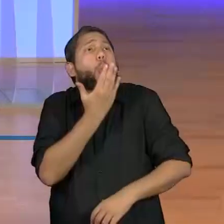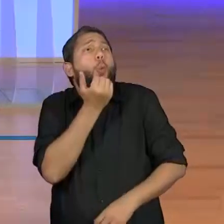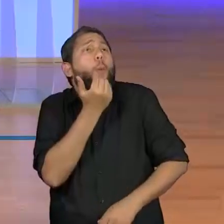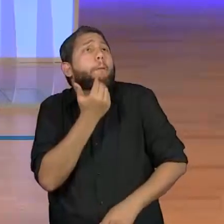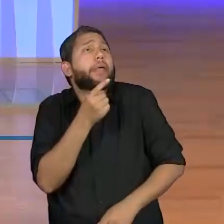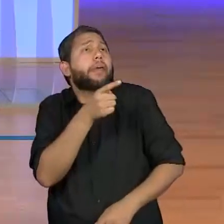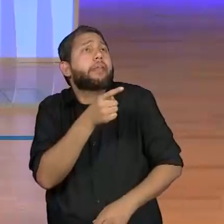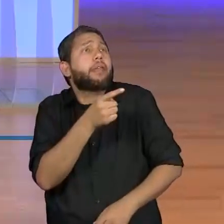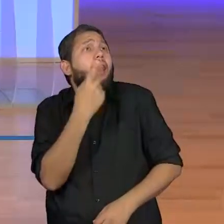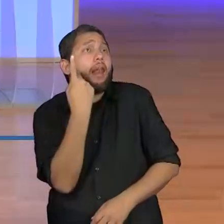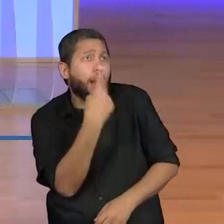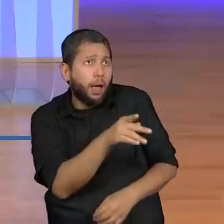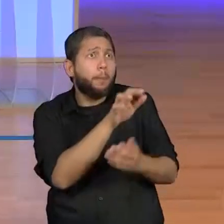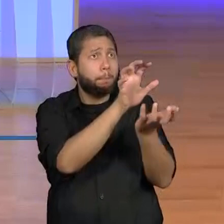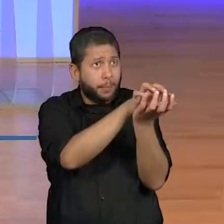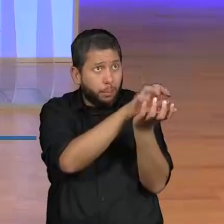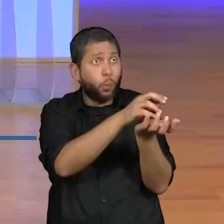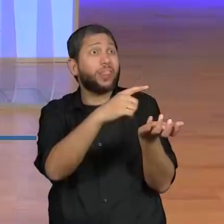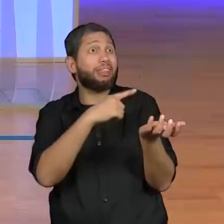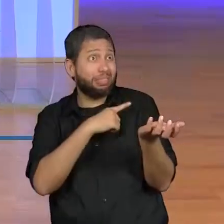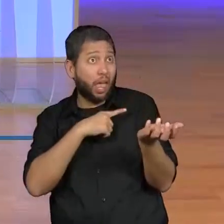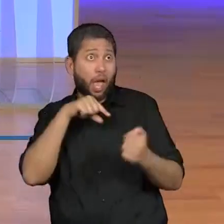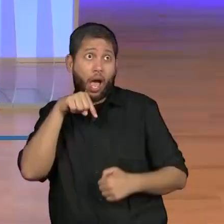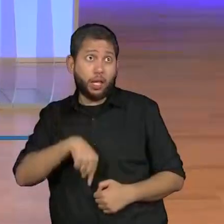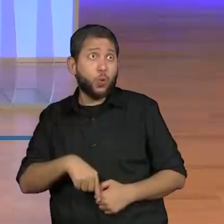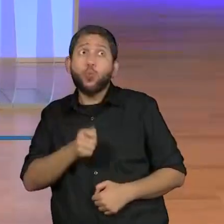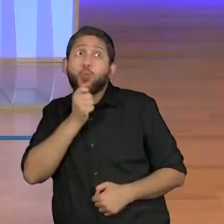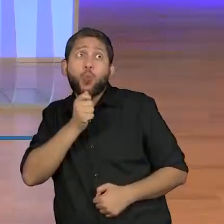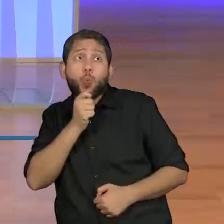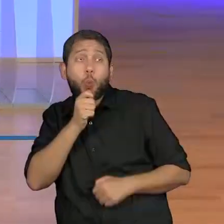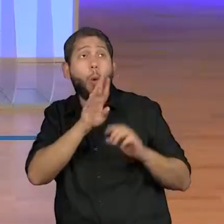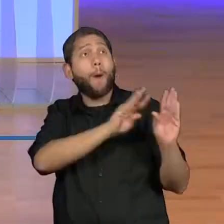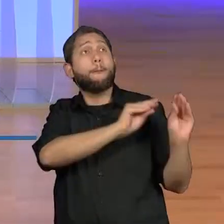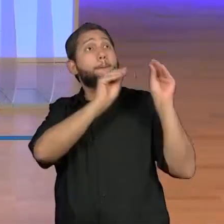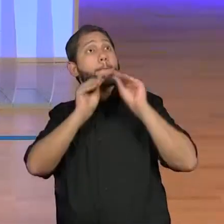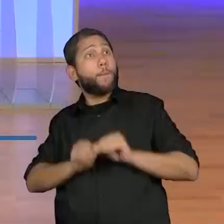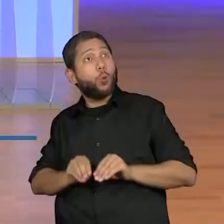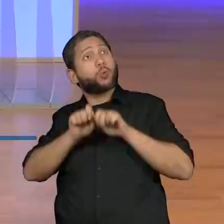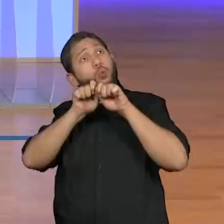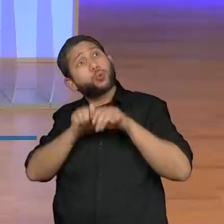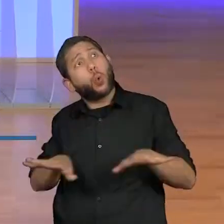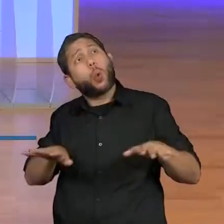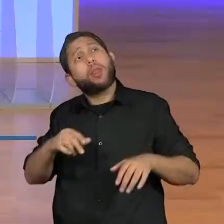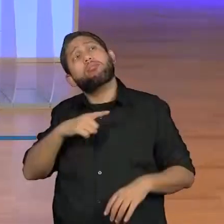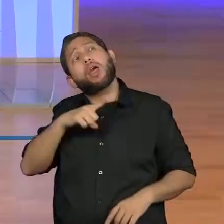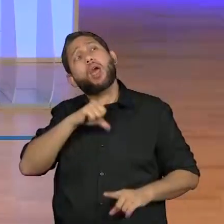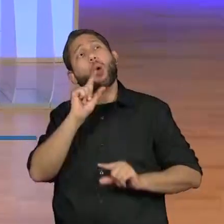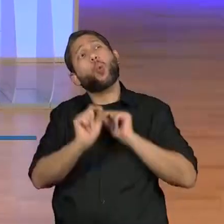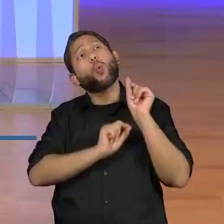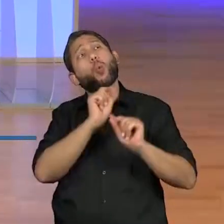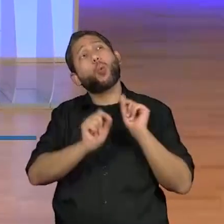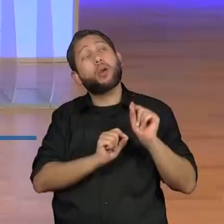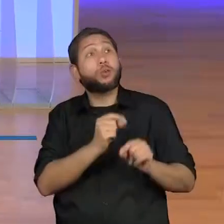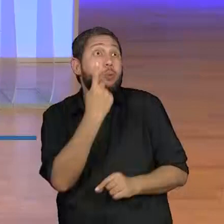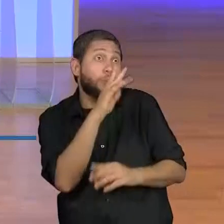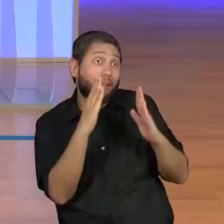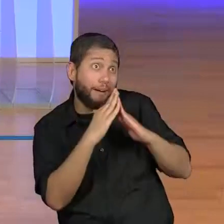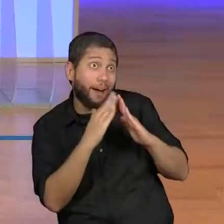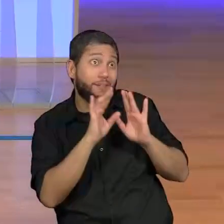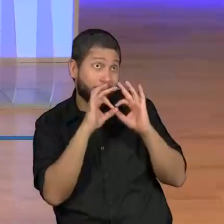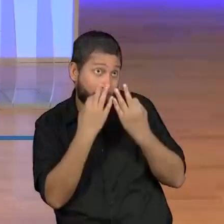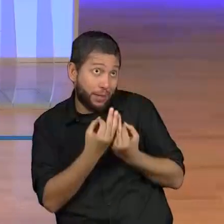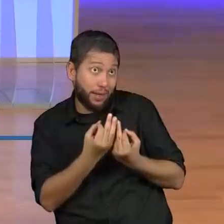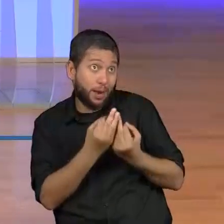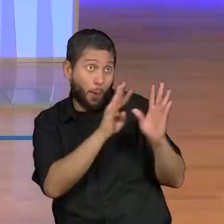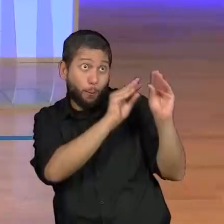assim, um costume tão grande dos paulistas, os paulistanos comerem, mas você e sua família ainda faz muito, ainda